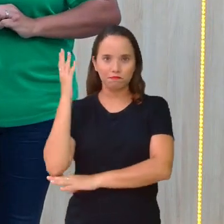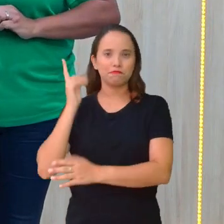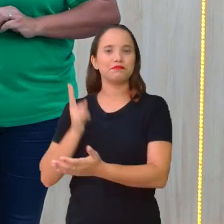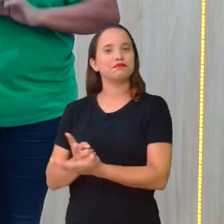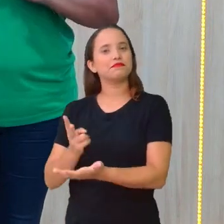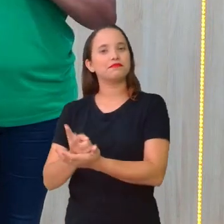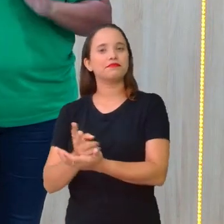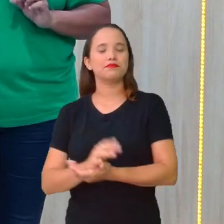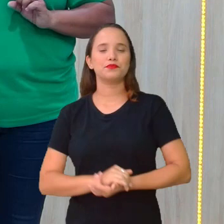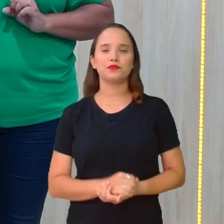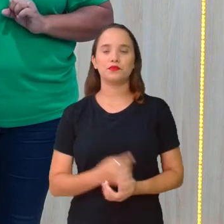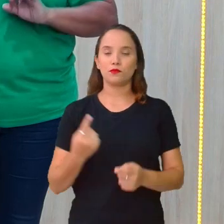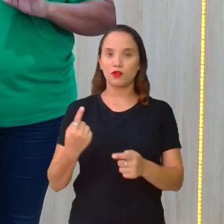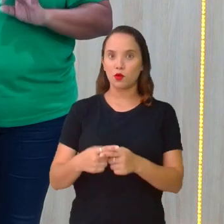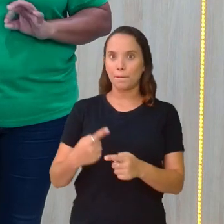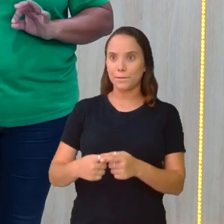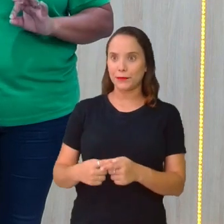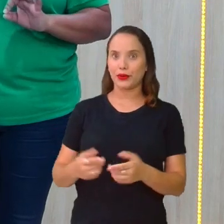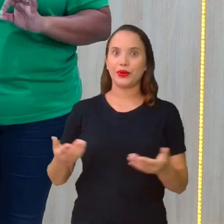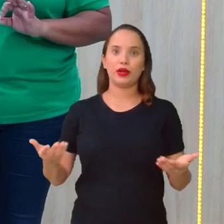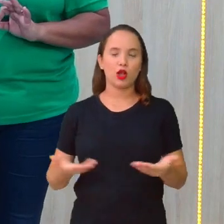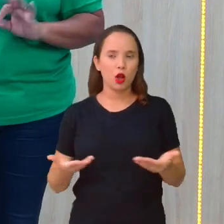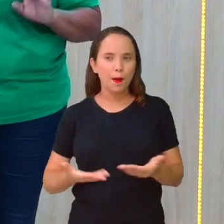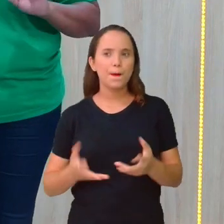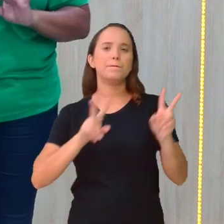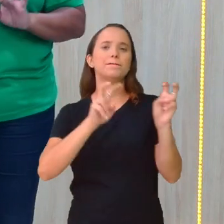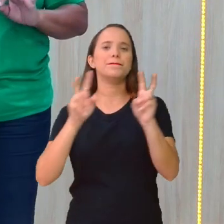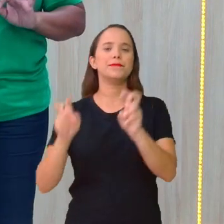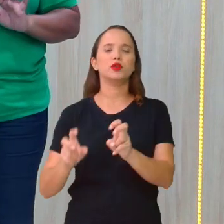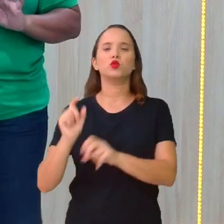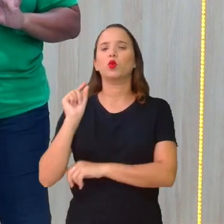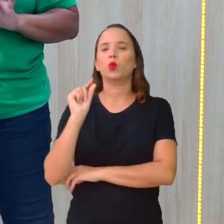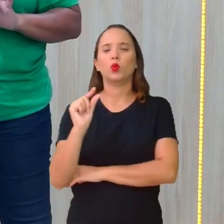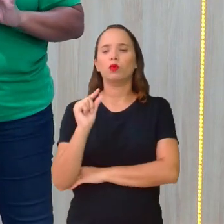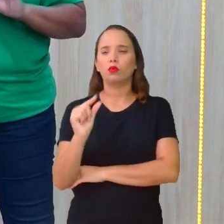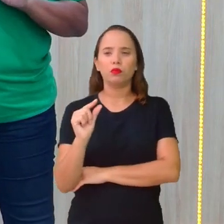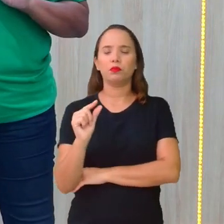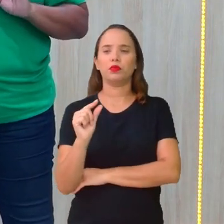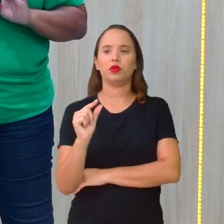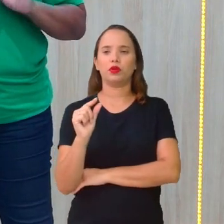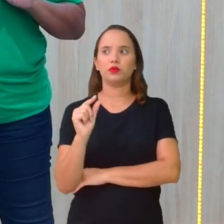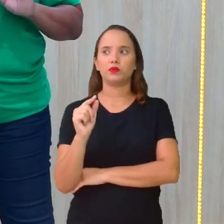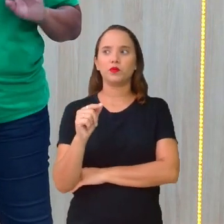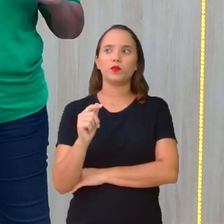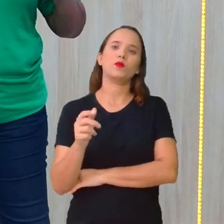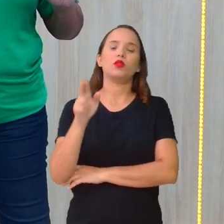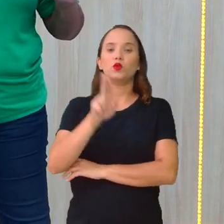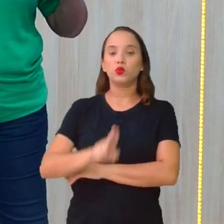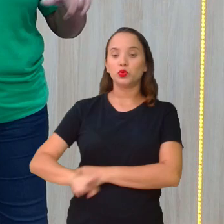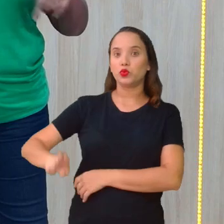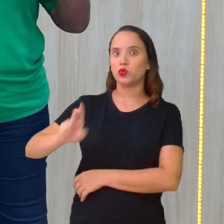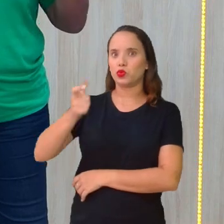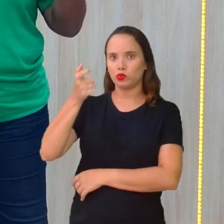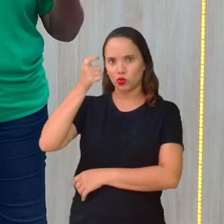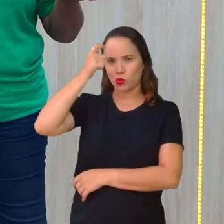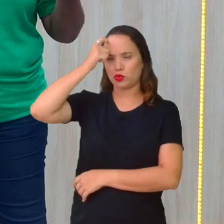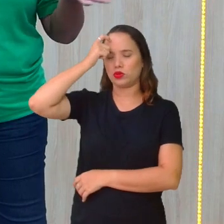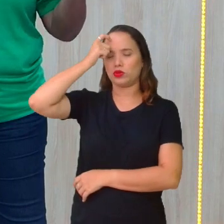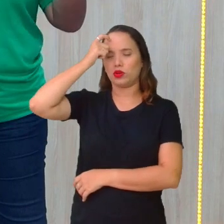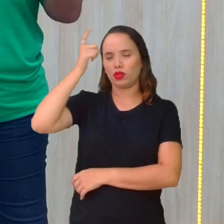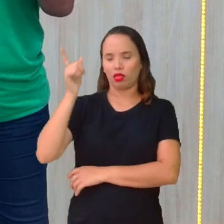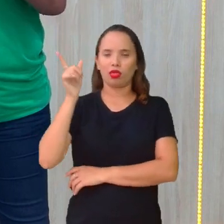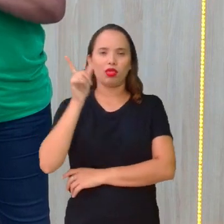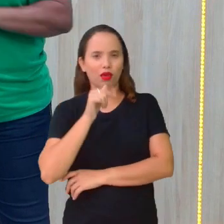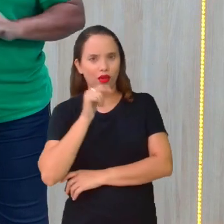essa história, porque agora a gente vai falar um pouquinho sobre esse consumo consciente, não só de